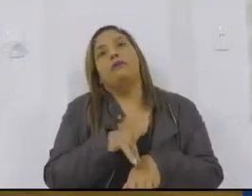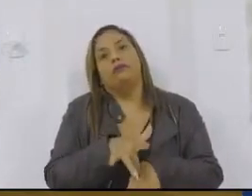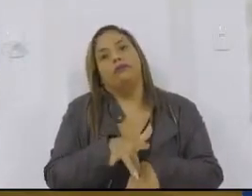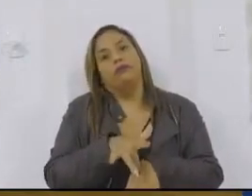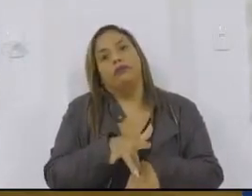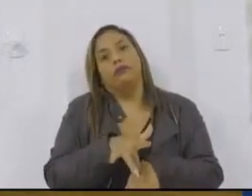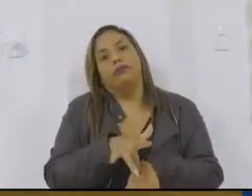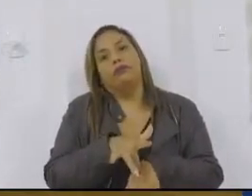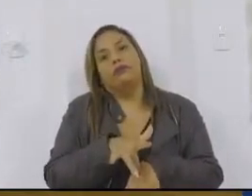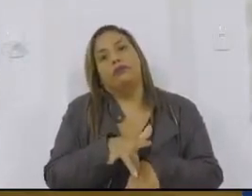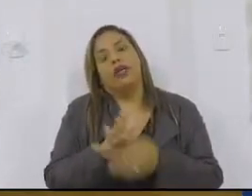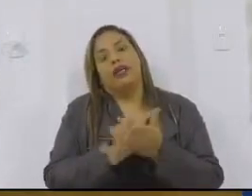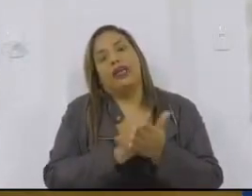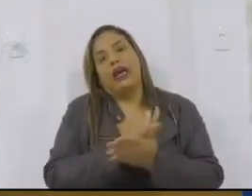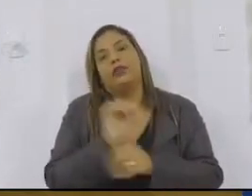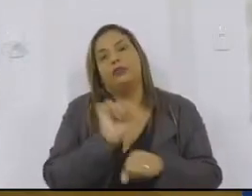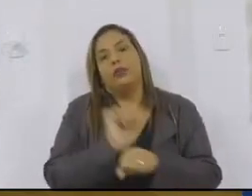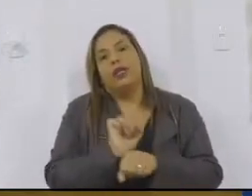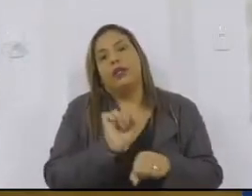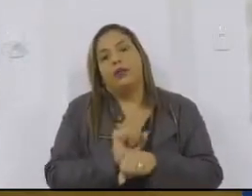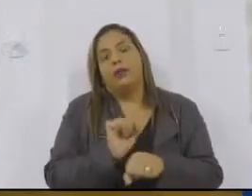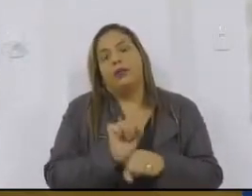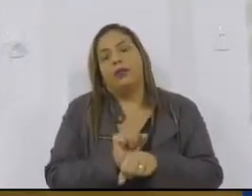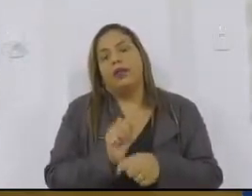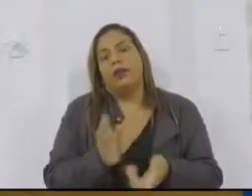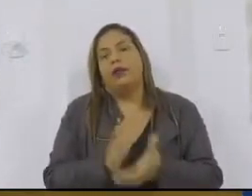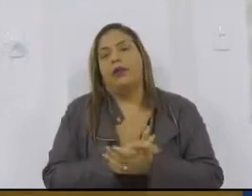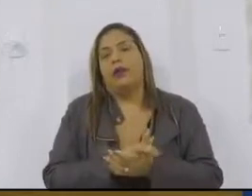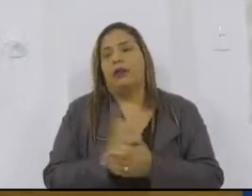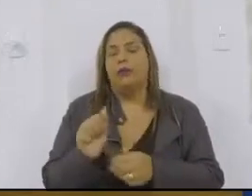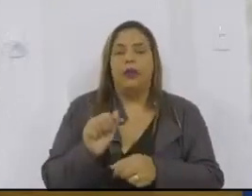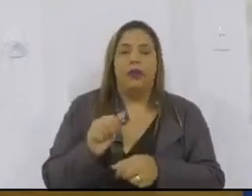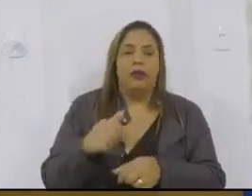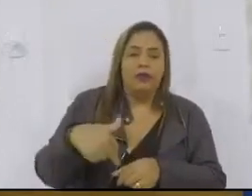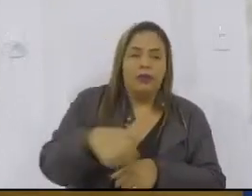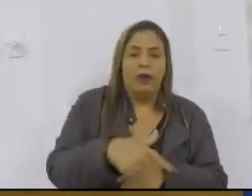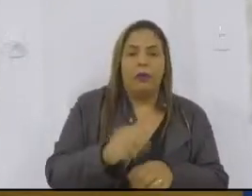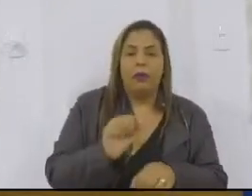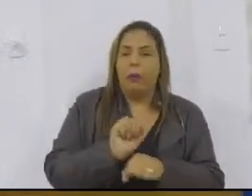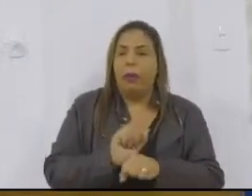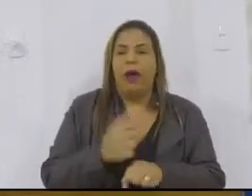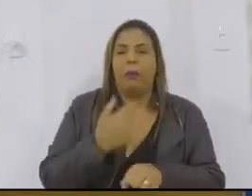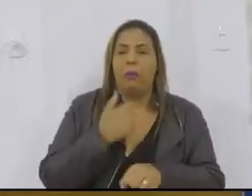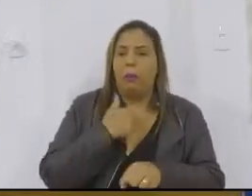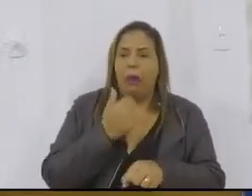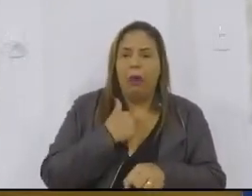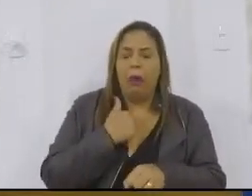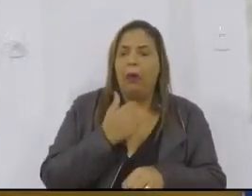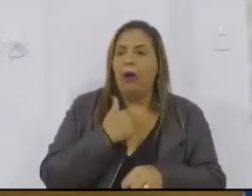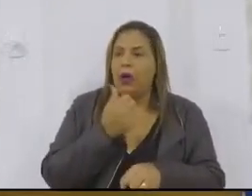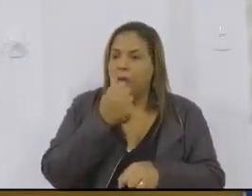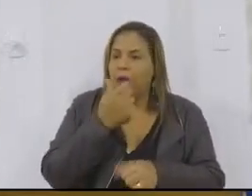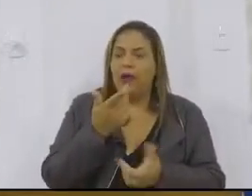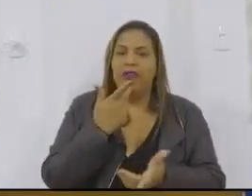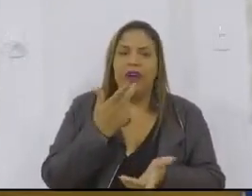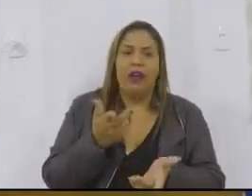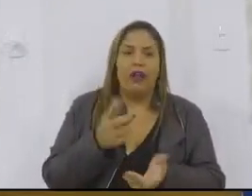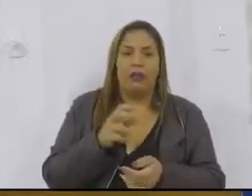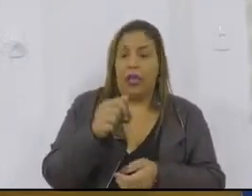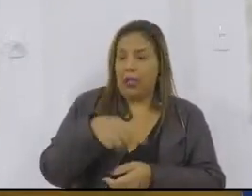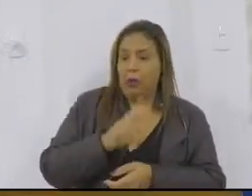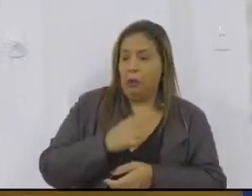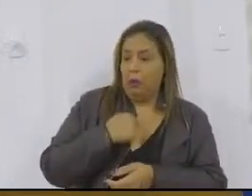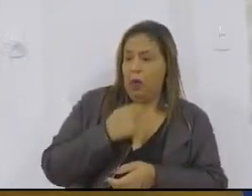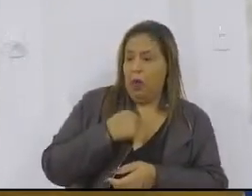semana, é final de semana, as pessoas vêm com suas compras daqui e dali, param no meio da pista, muitas das vezes não pode entrar, agora que o Rodrigo está deixando entrar.